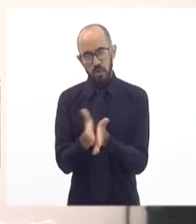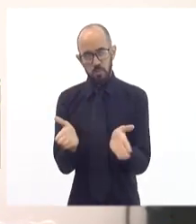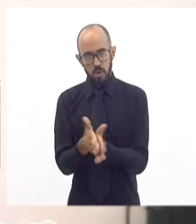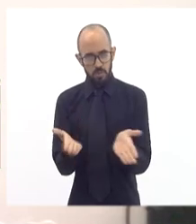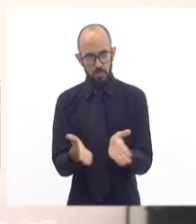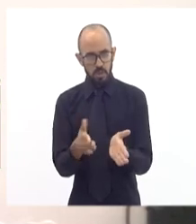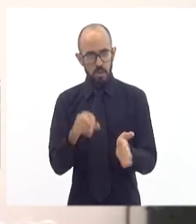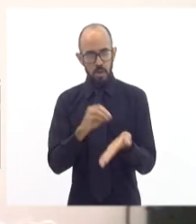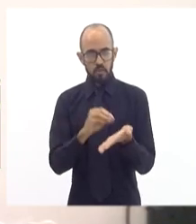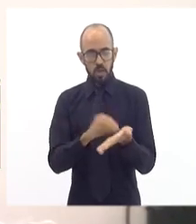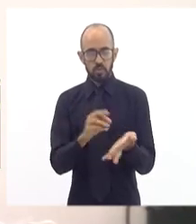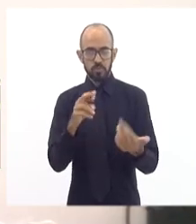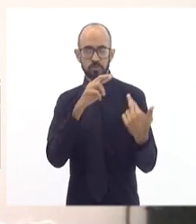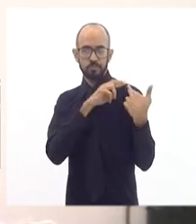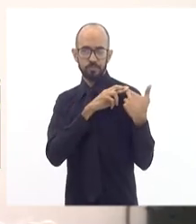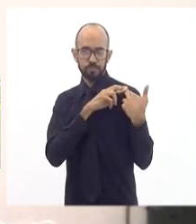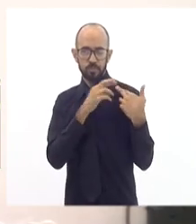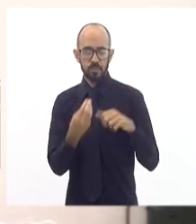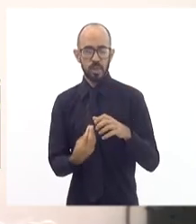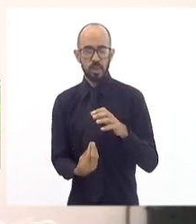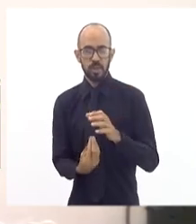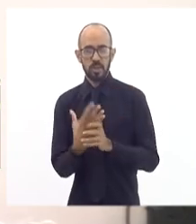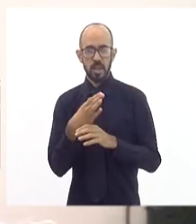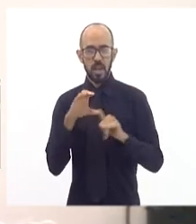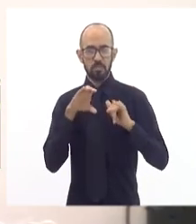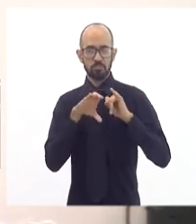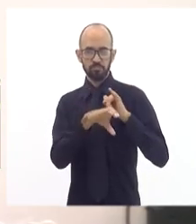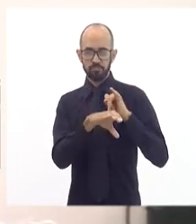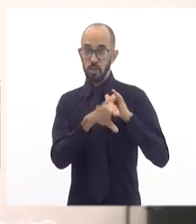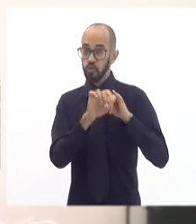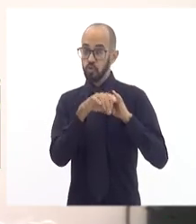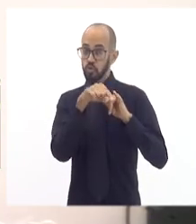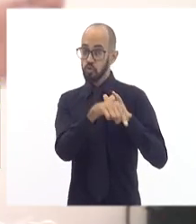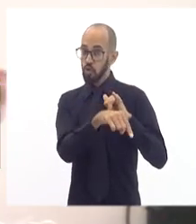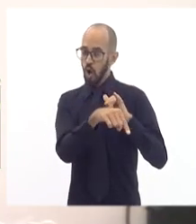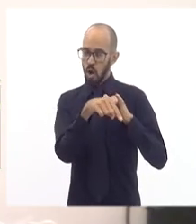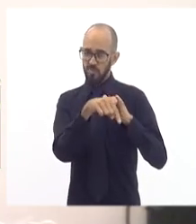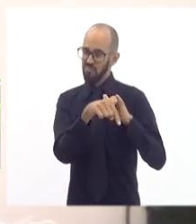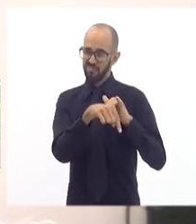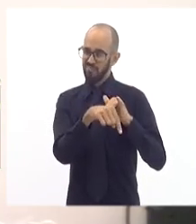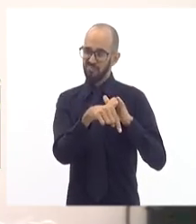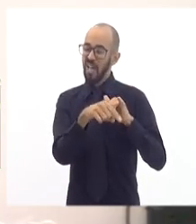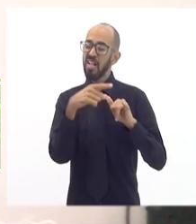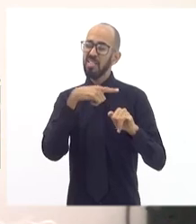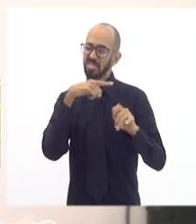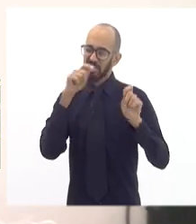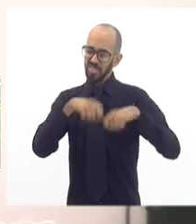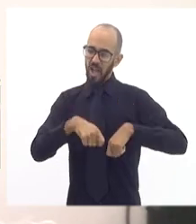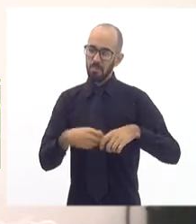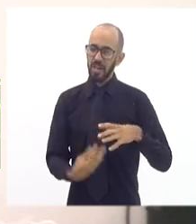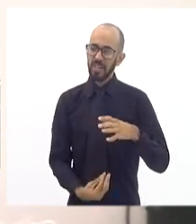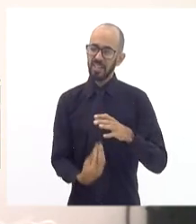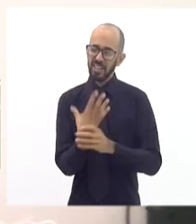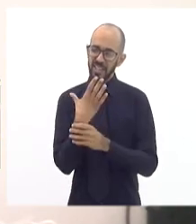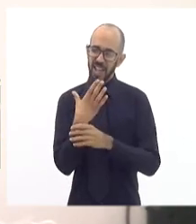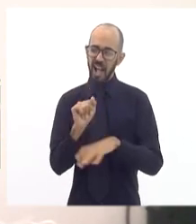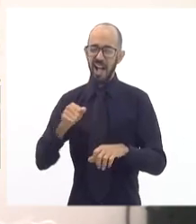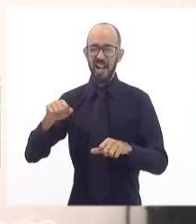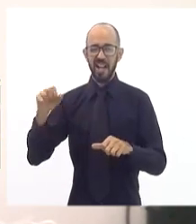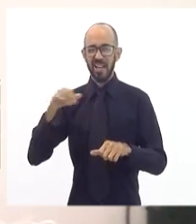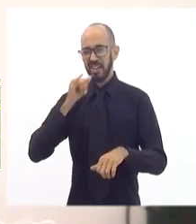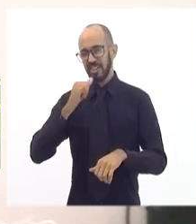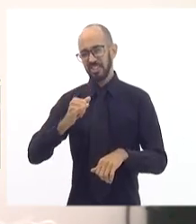irresponsabilidade colocar a geração de energia só em termelétricas Existem várias formas de se gerar energia distribuída